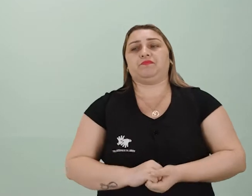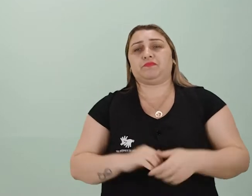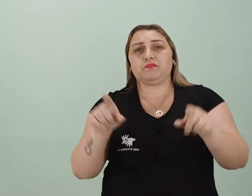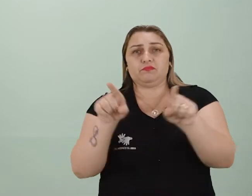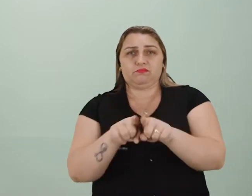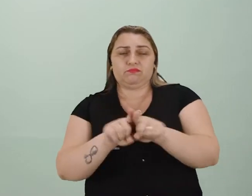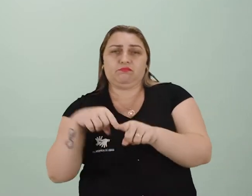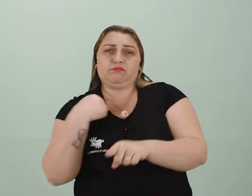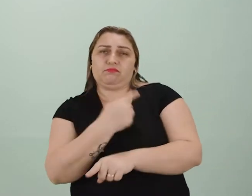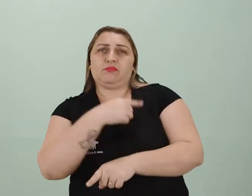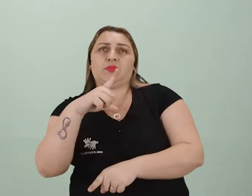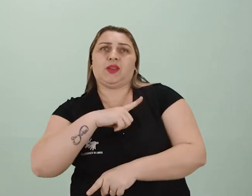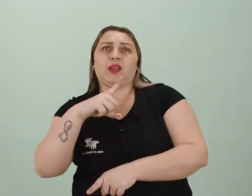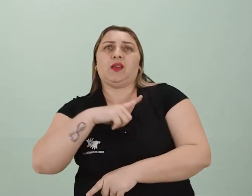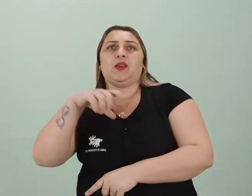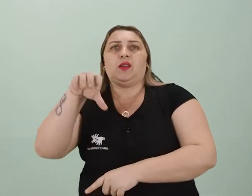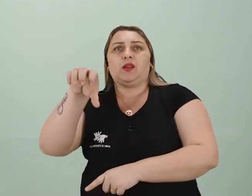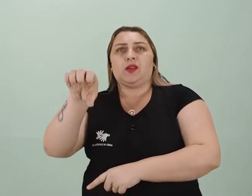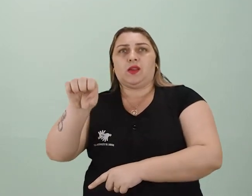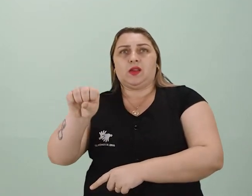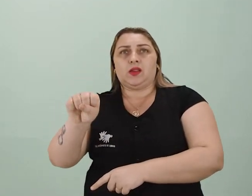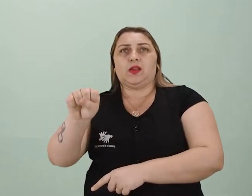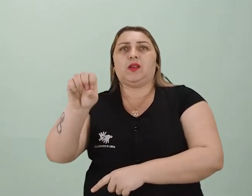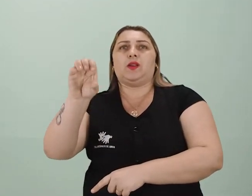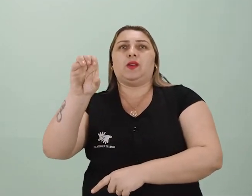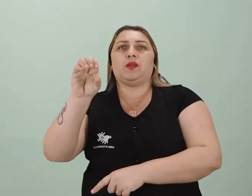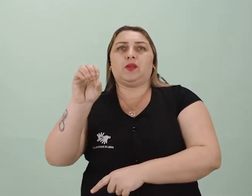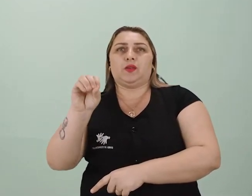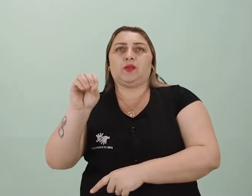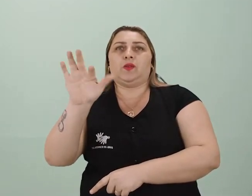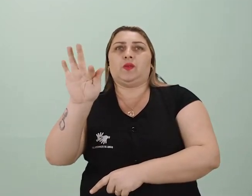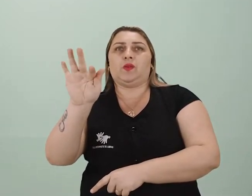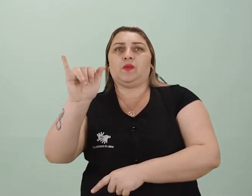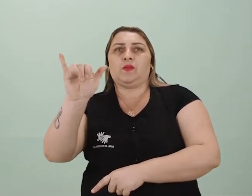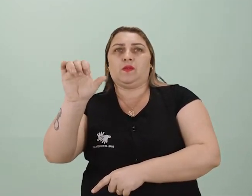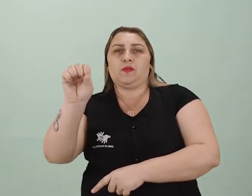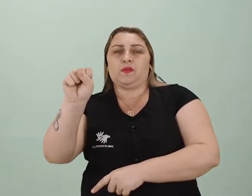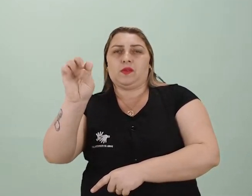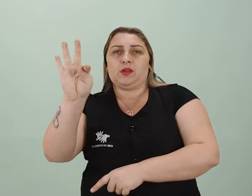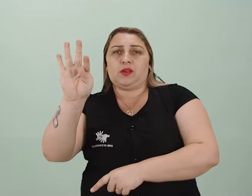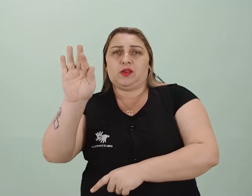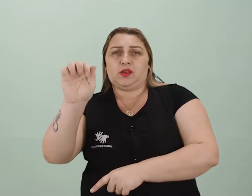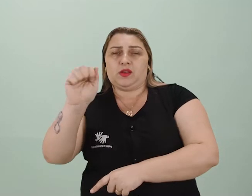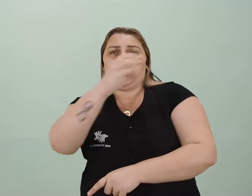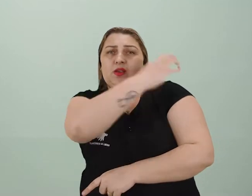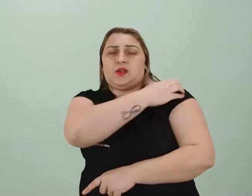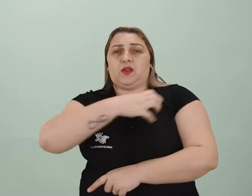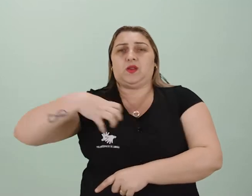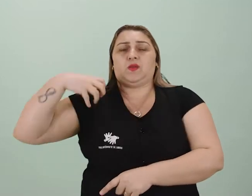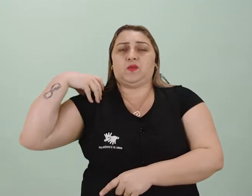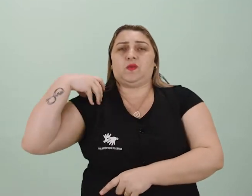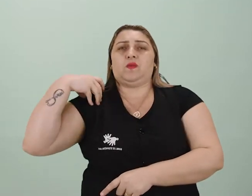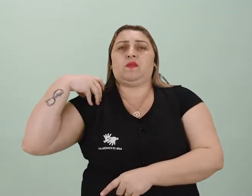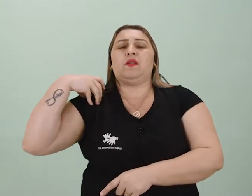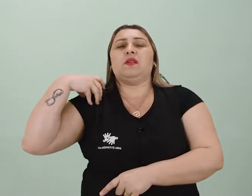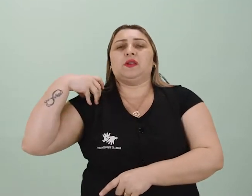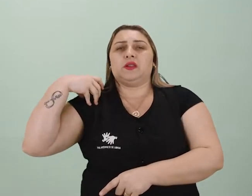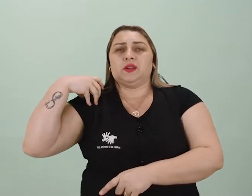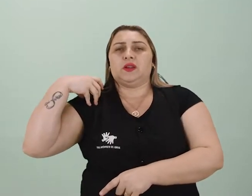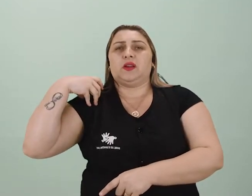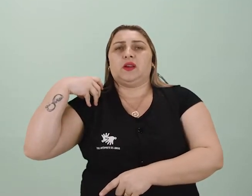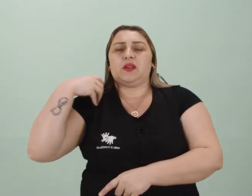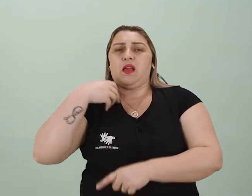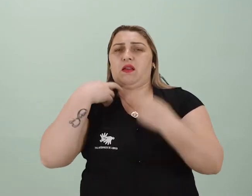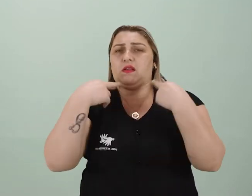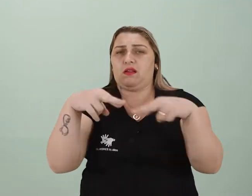Também nós temos os sofistas. Sofistas que Sócrates também criticou bastante, os sofistas. Por quê?